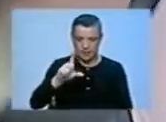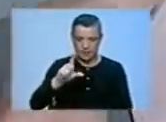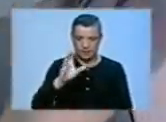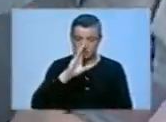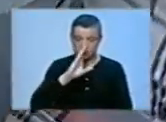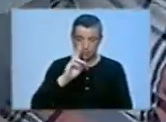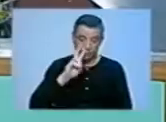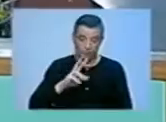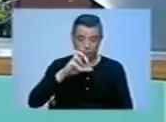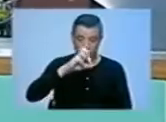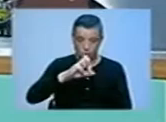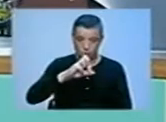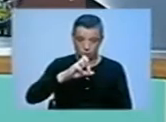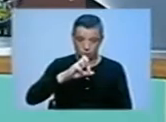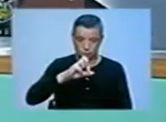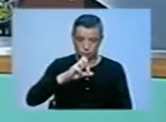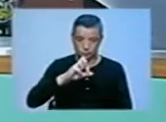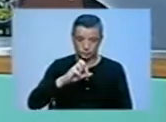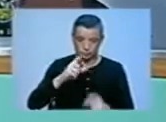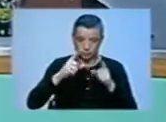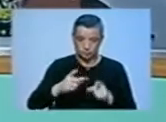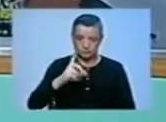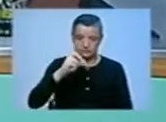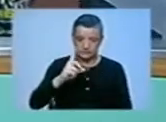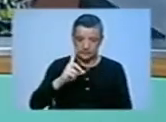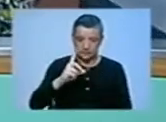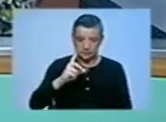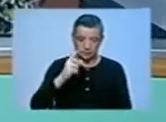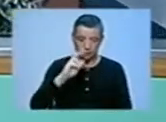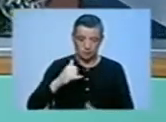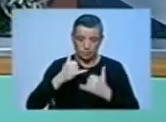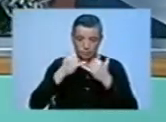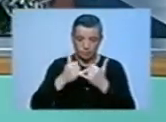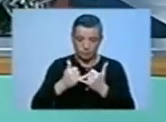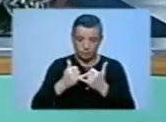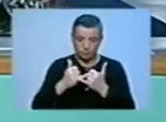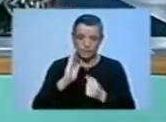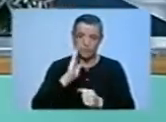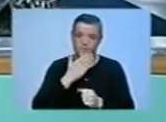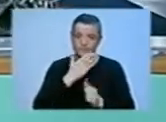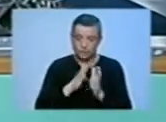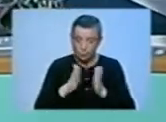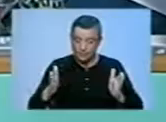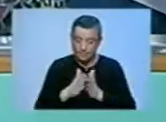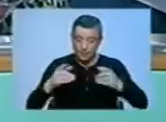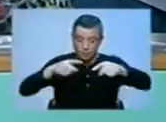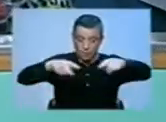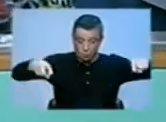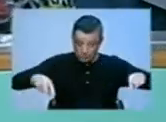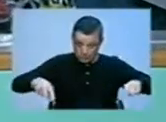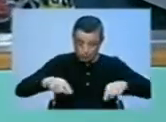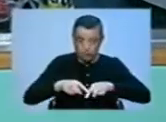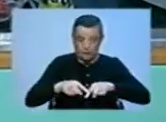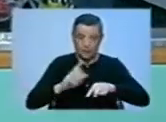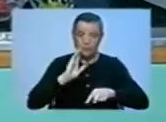couberem colocados inicialmente que faz e foi sob pena das vezes o tamanho dos tabuleiros e depois